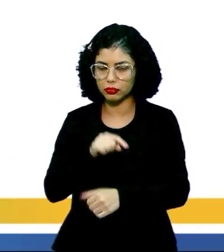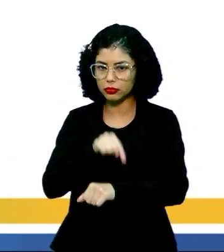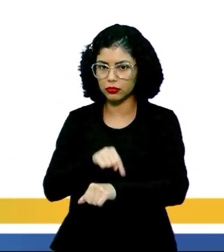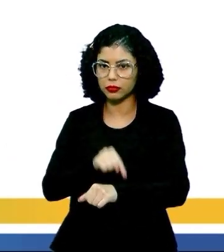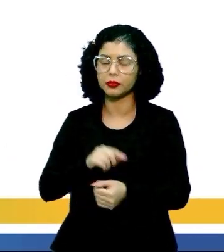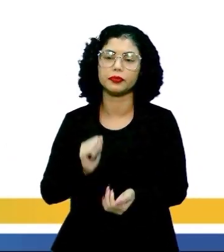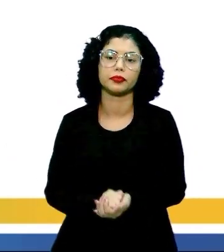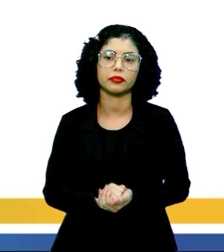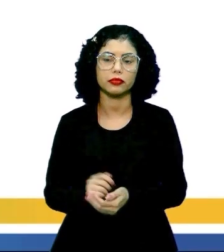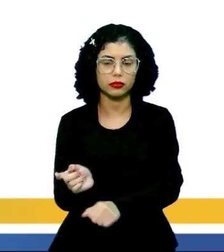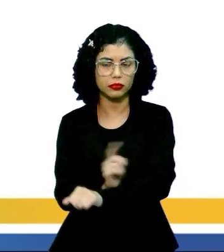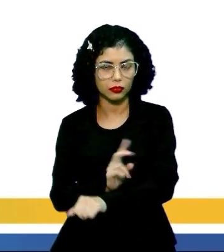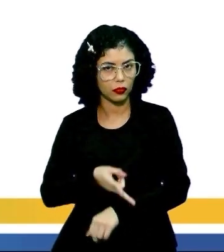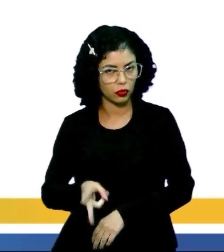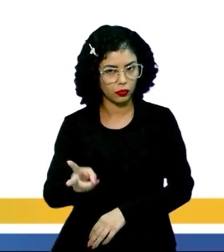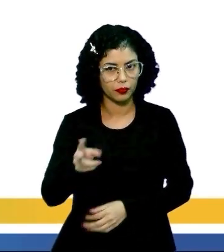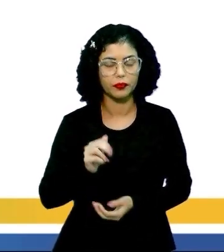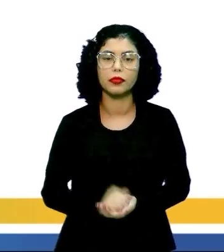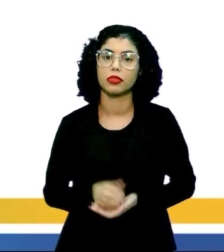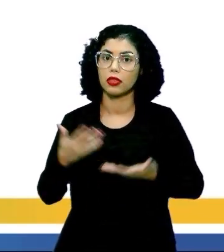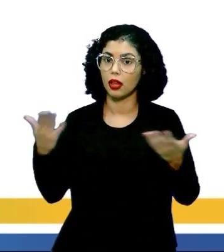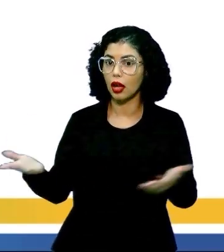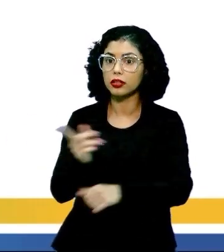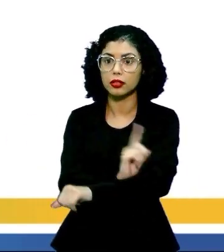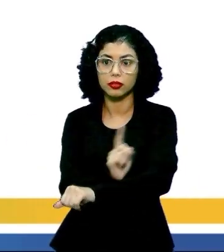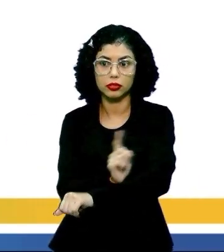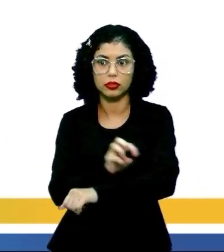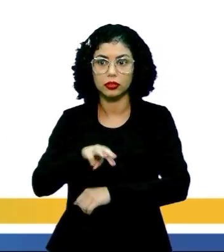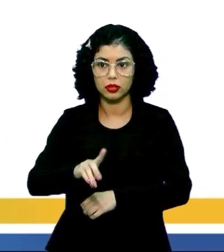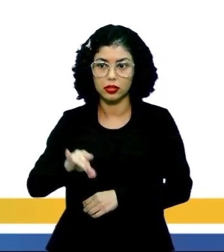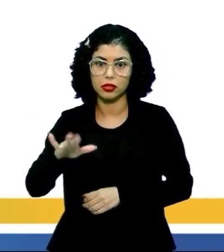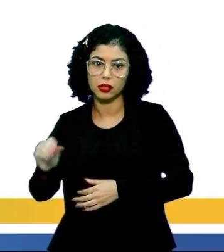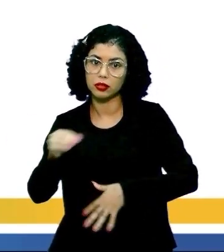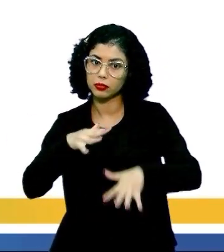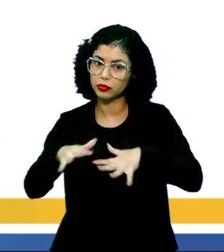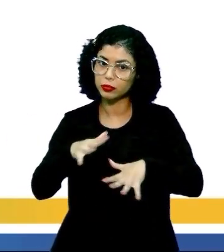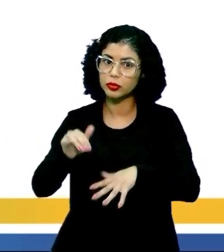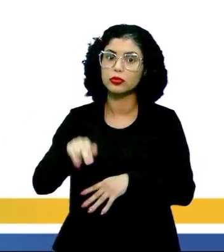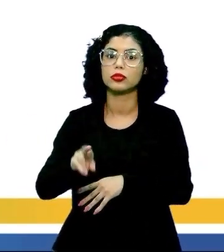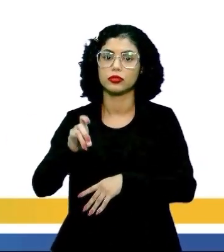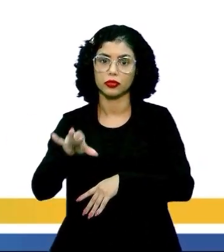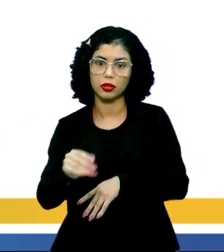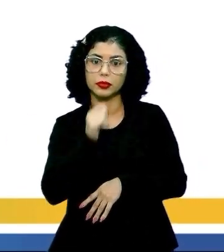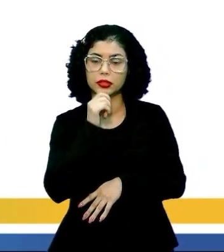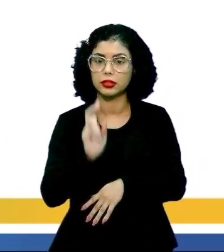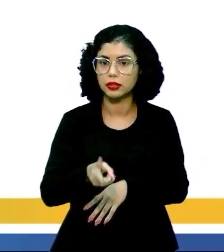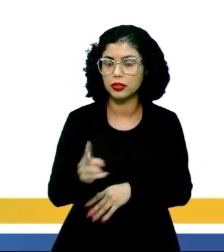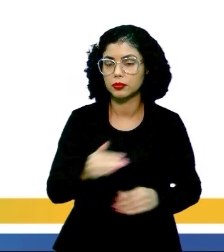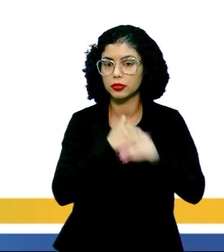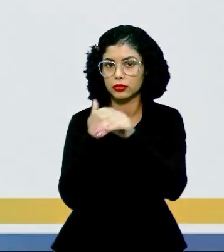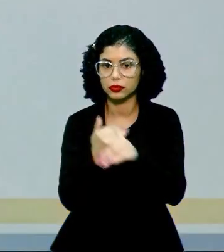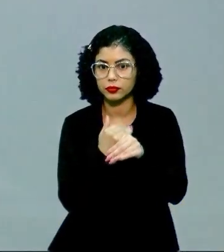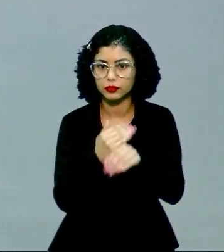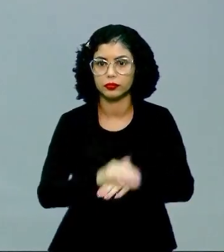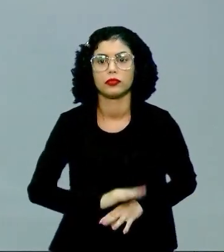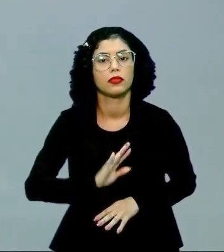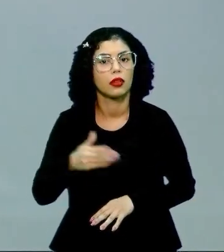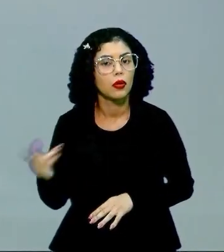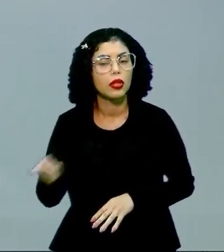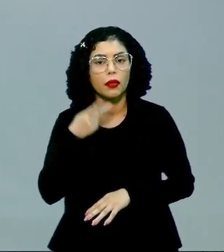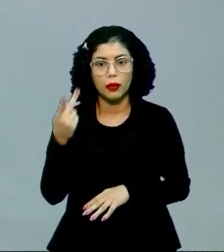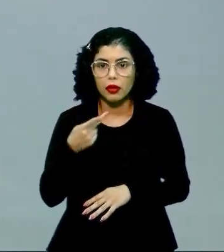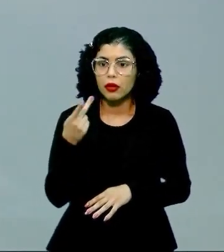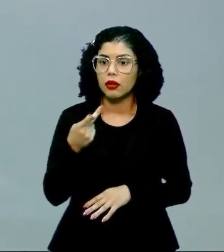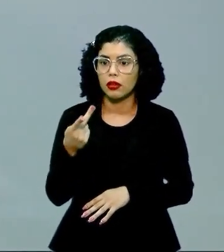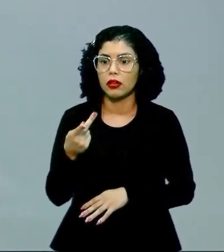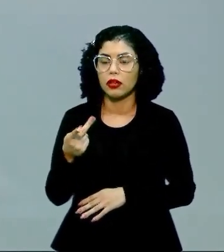intervalo de tempo também permanece constante Então essa velocidade escala média no movimento uniforme ela sempre será igual à instantânea quando eu me refiro a uma